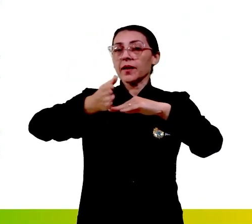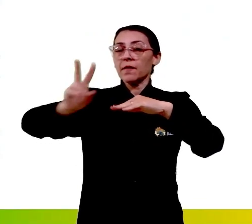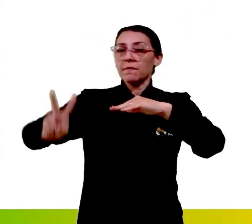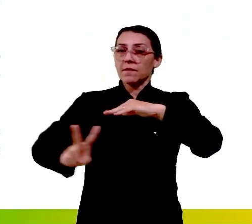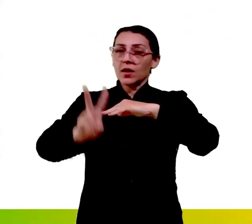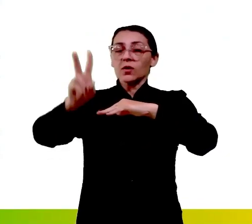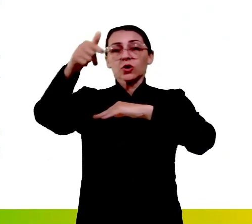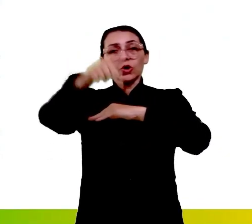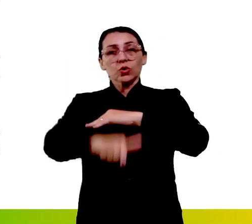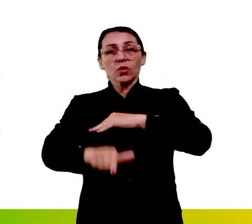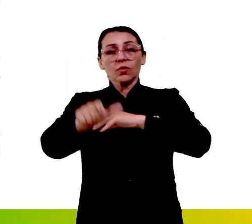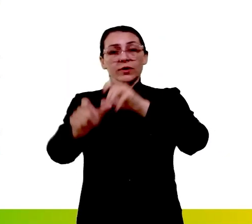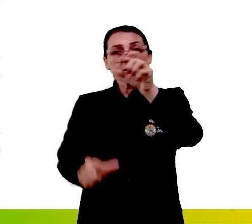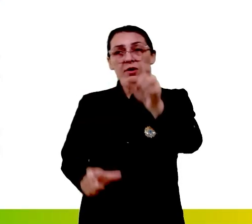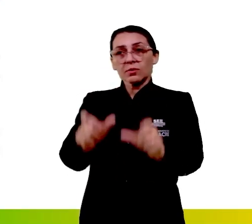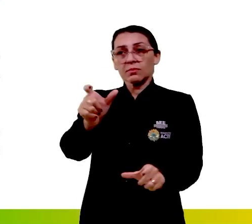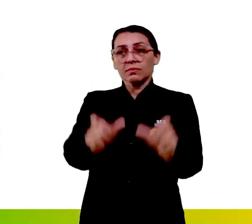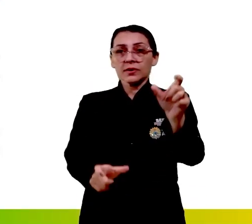revalorizou o ser humano,